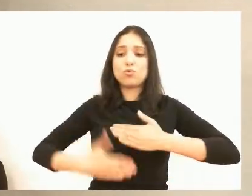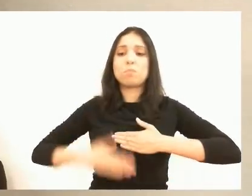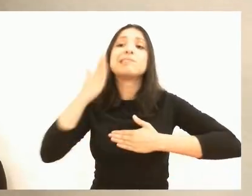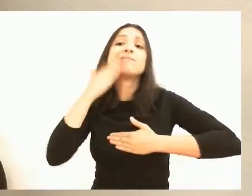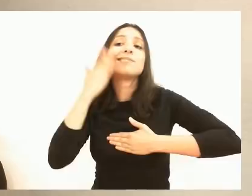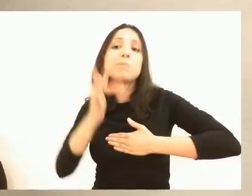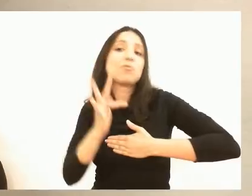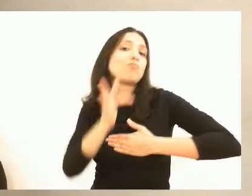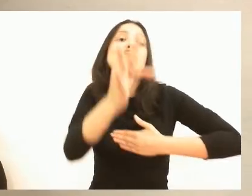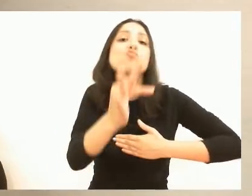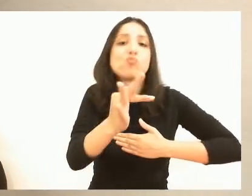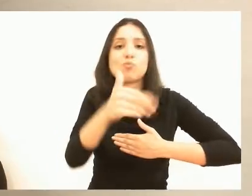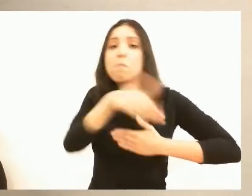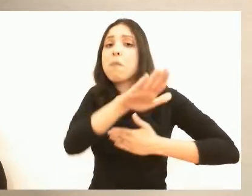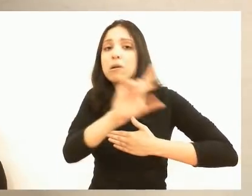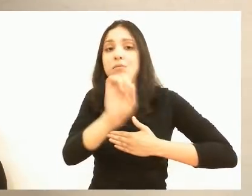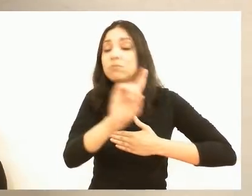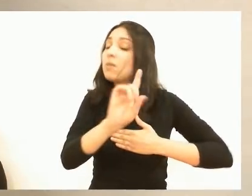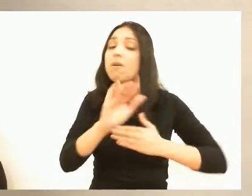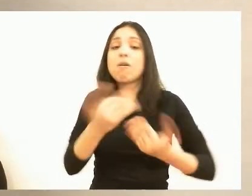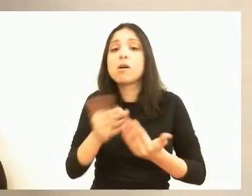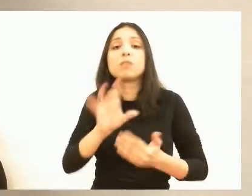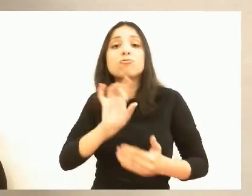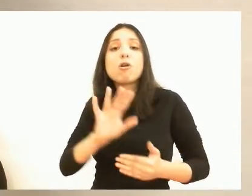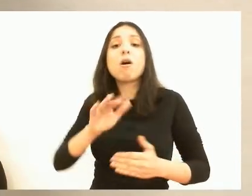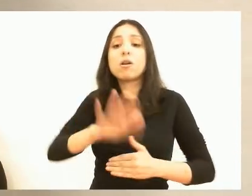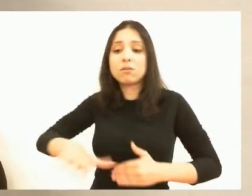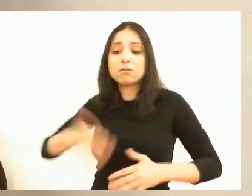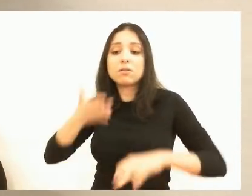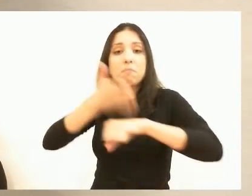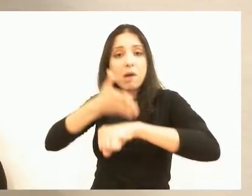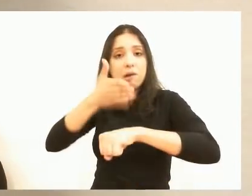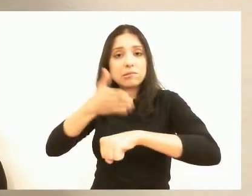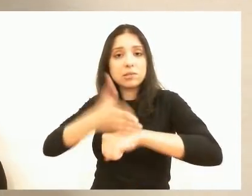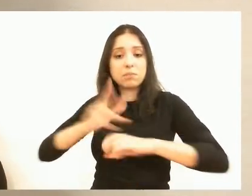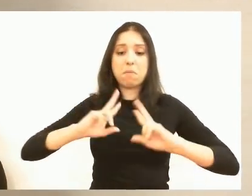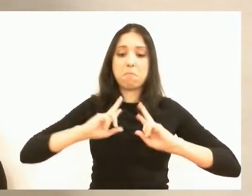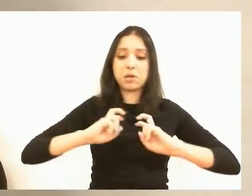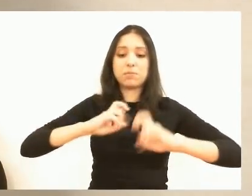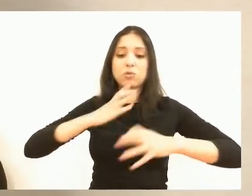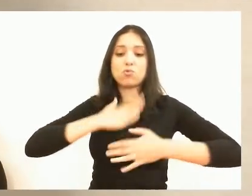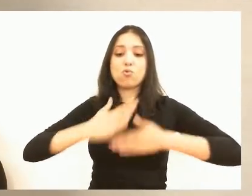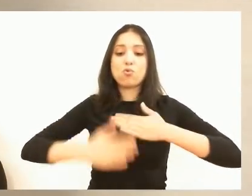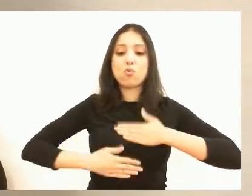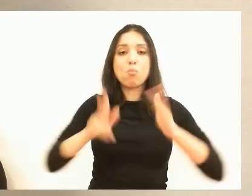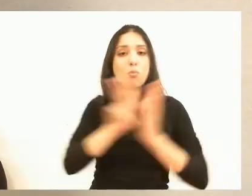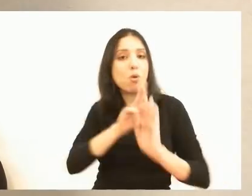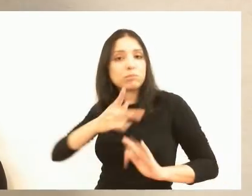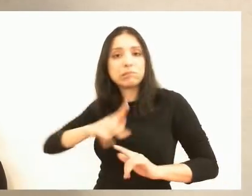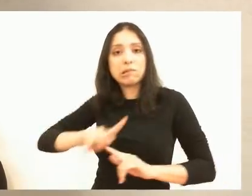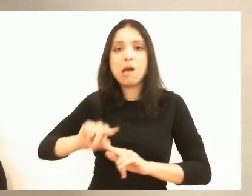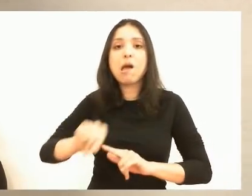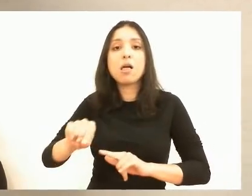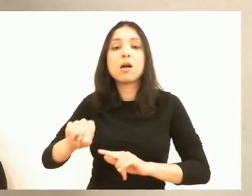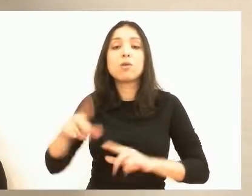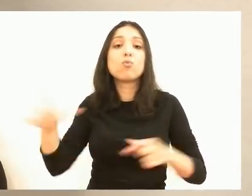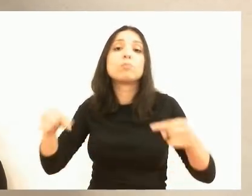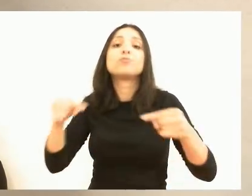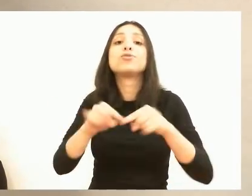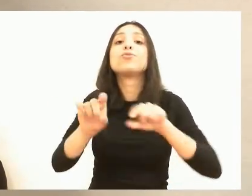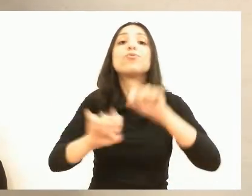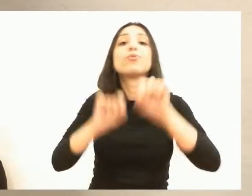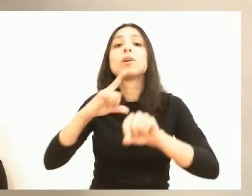coisas né ela tá nesse processo de reconhecimento do corpo para poder ter